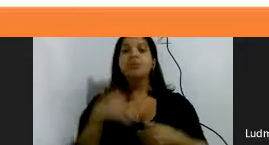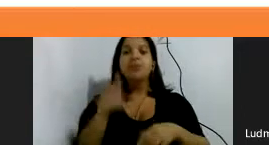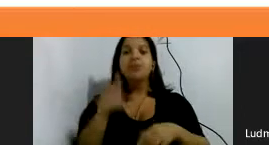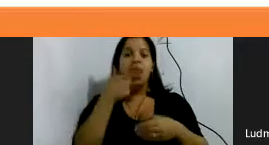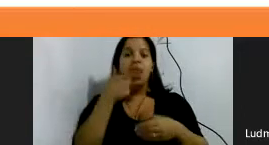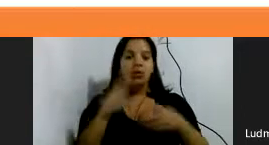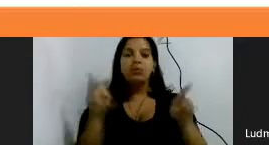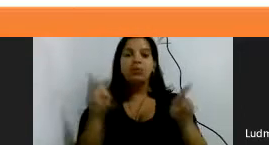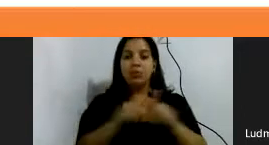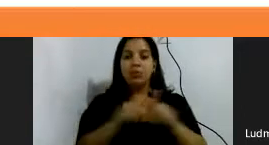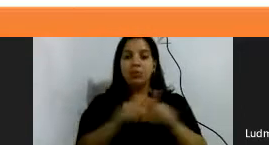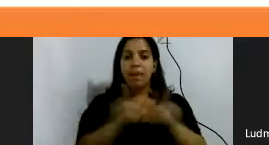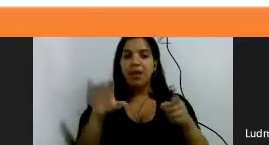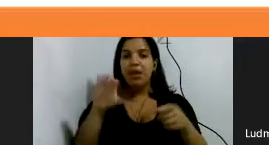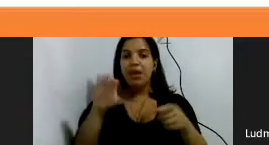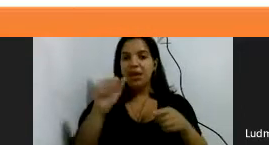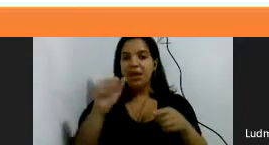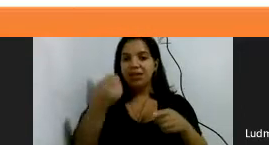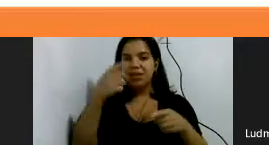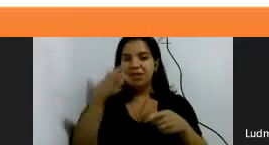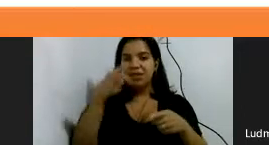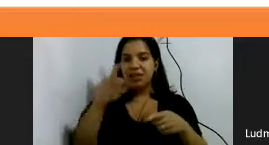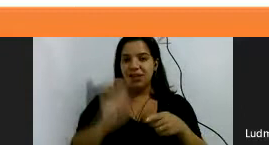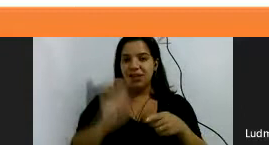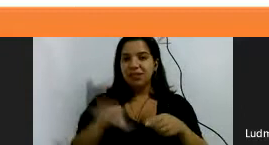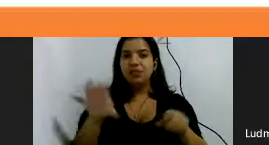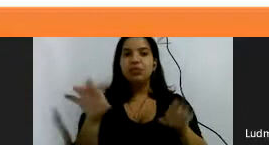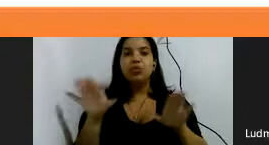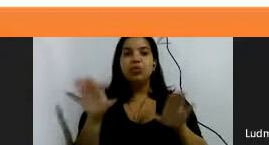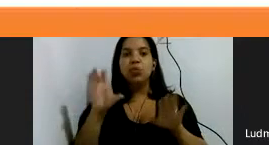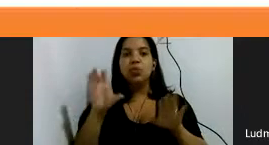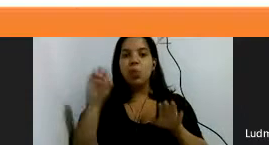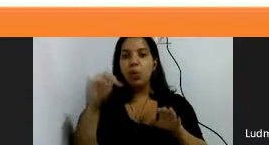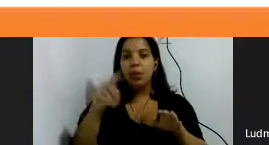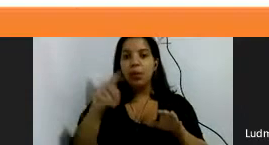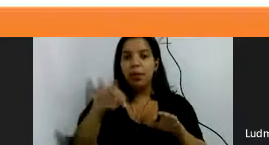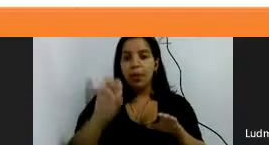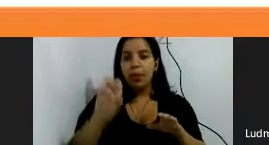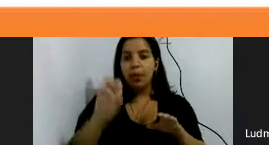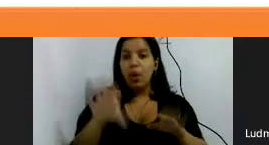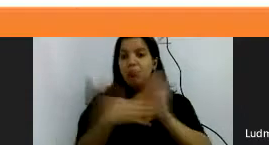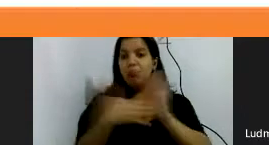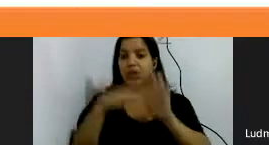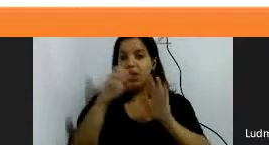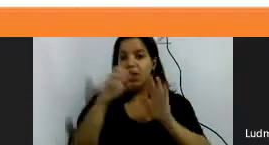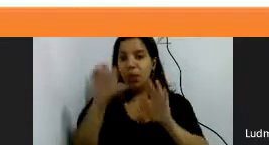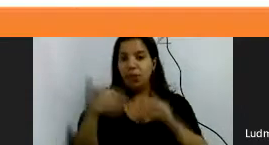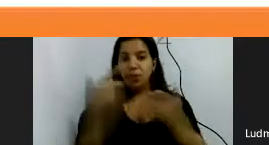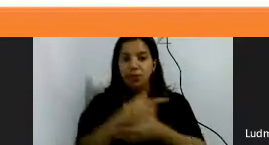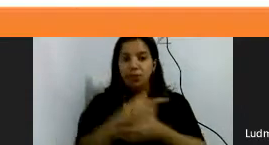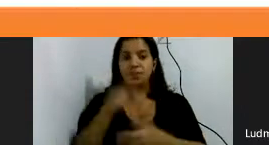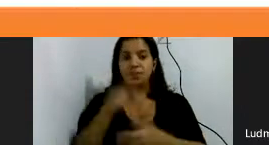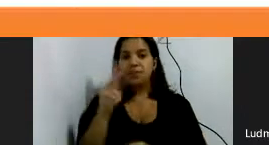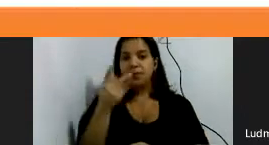do complemento até o C9, que é a via clássica, provocando, então,